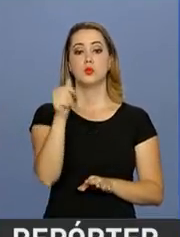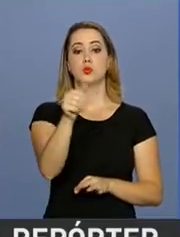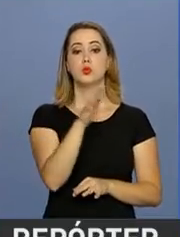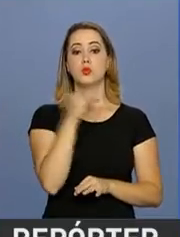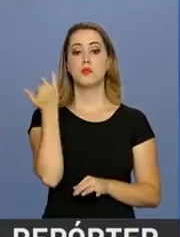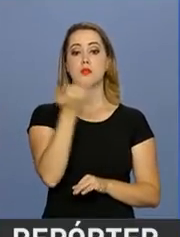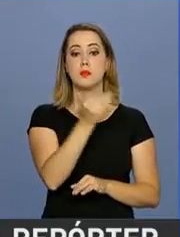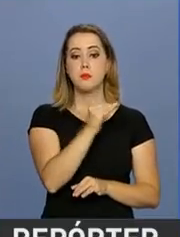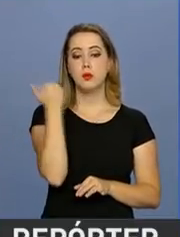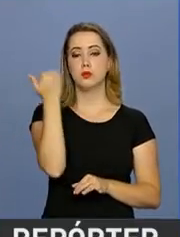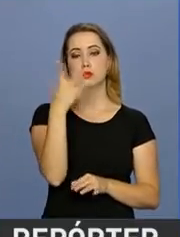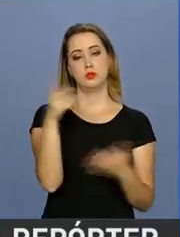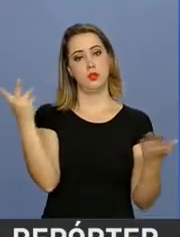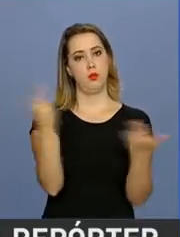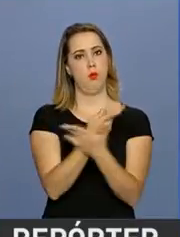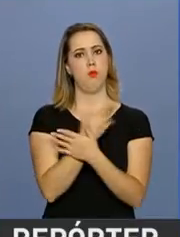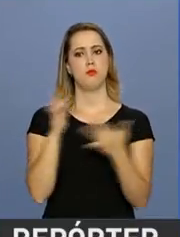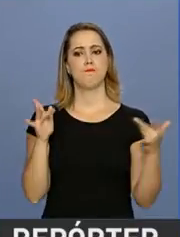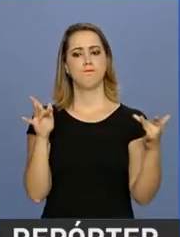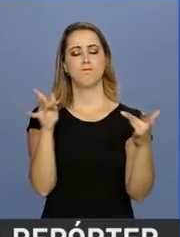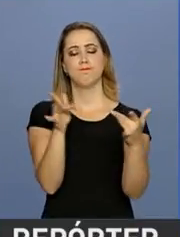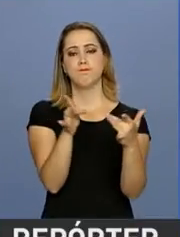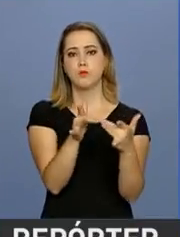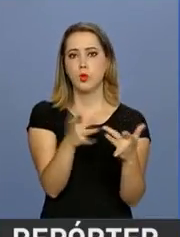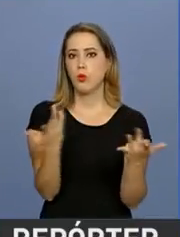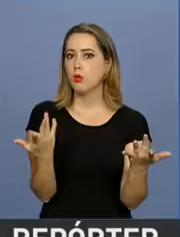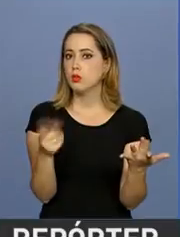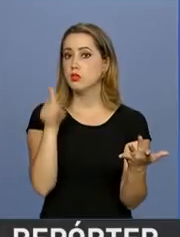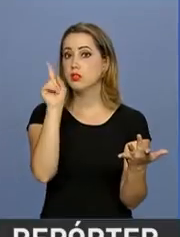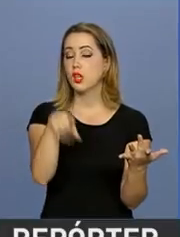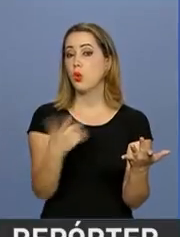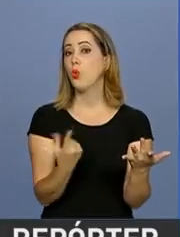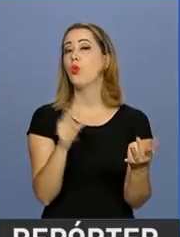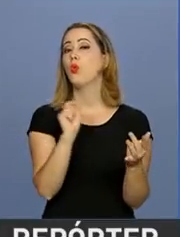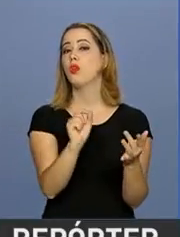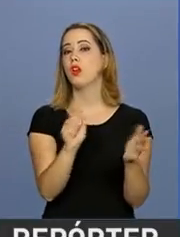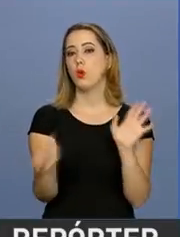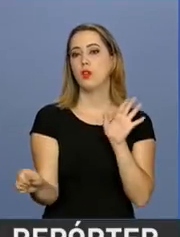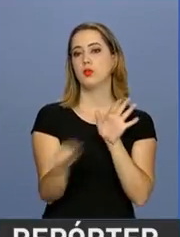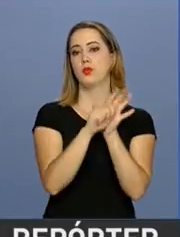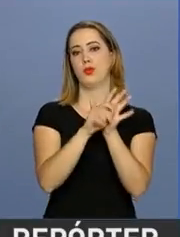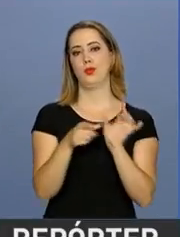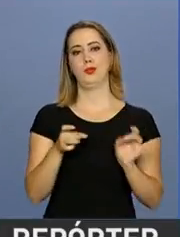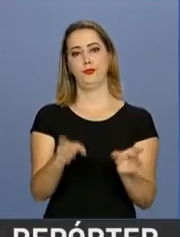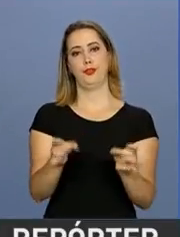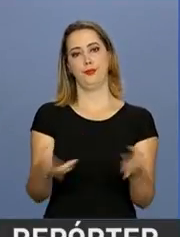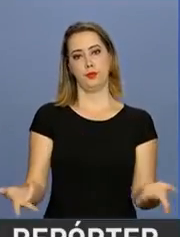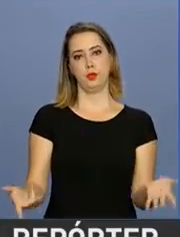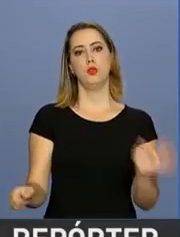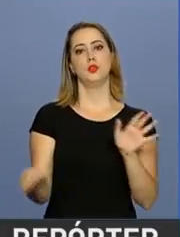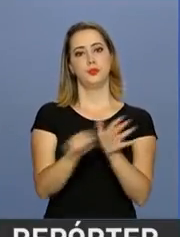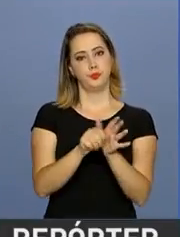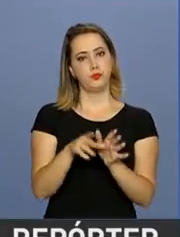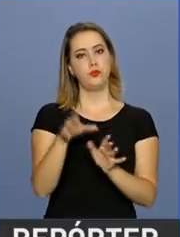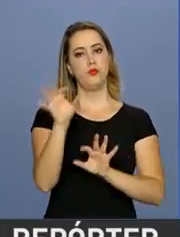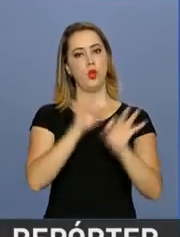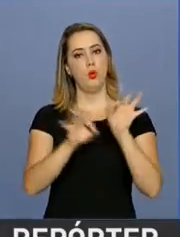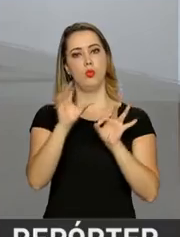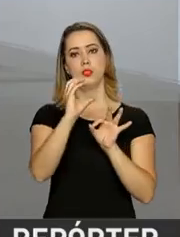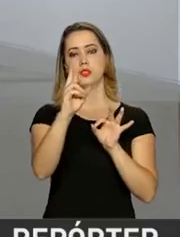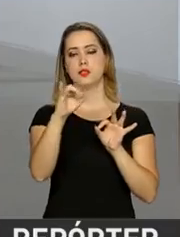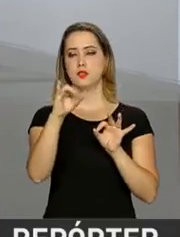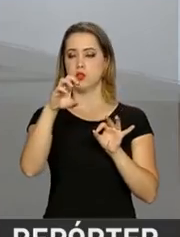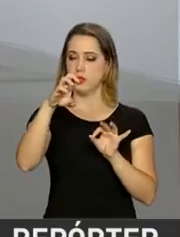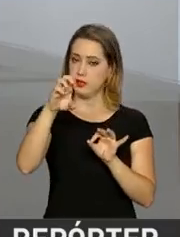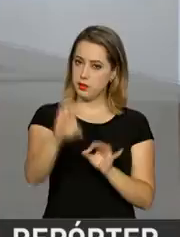homicídios tem ligação direta é com o narcotráfico ligação direta com a criminalidade organizada